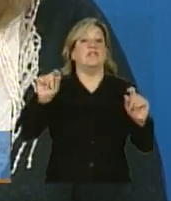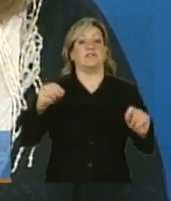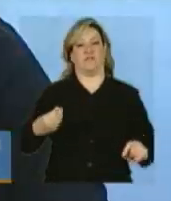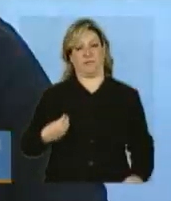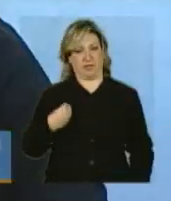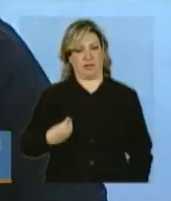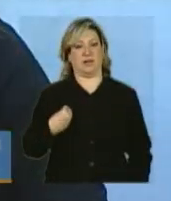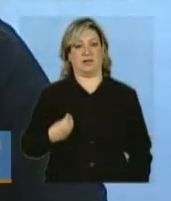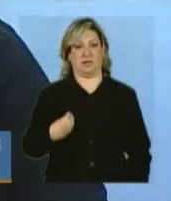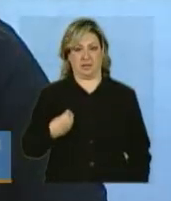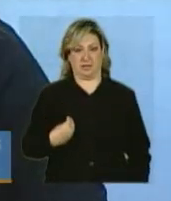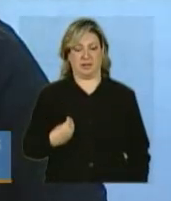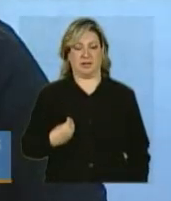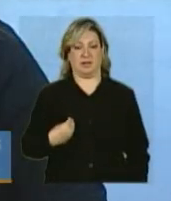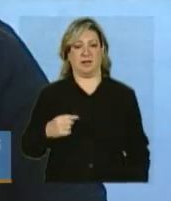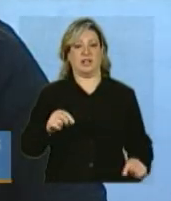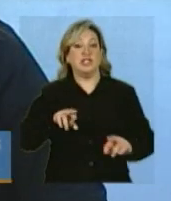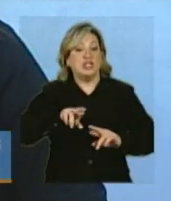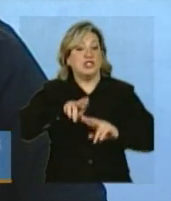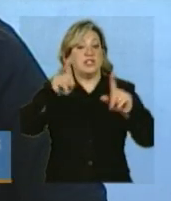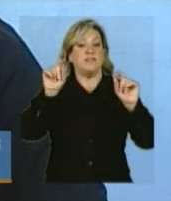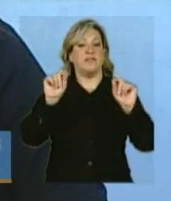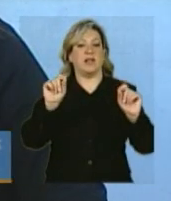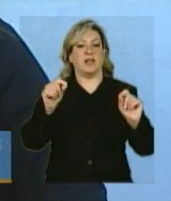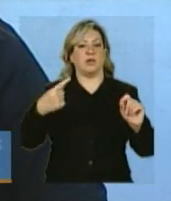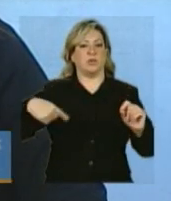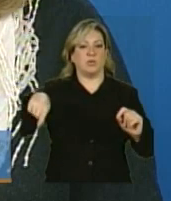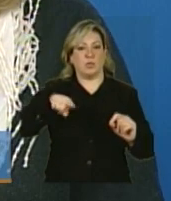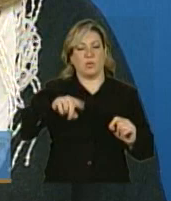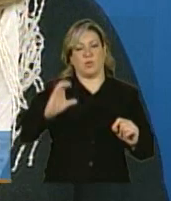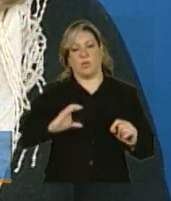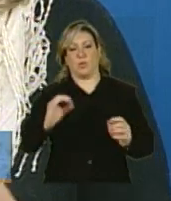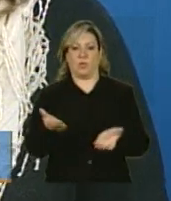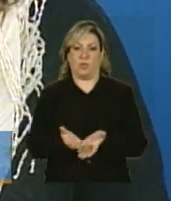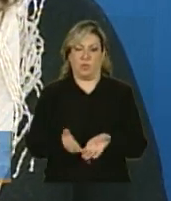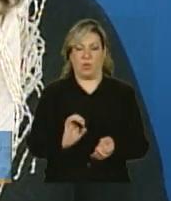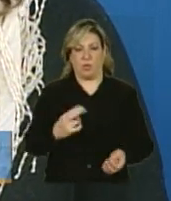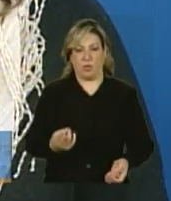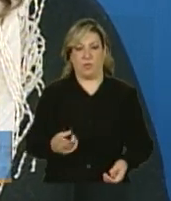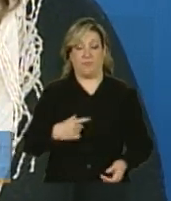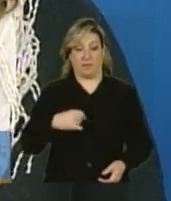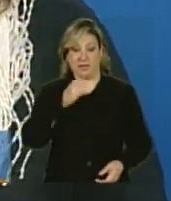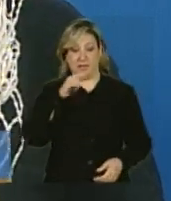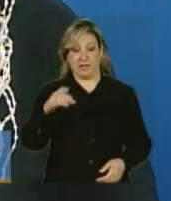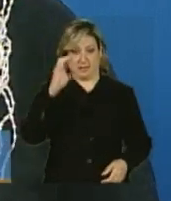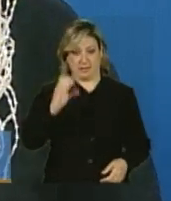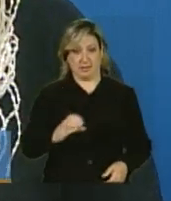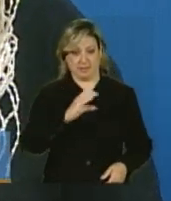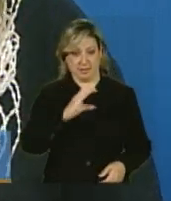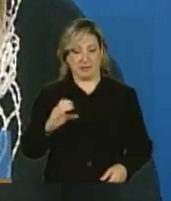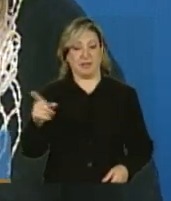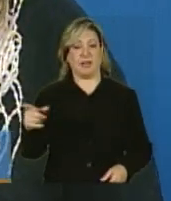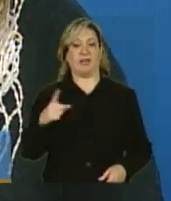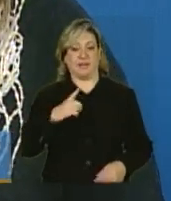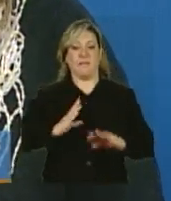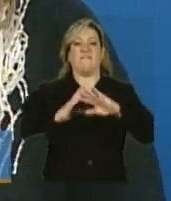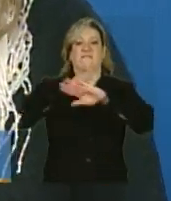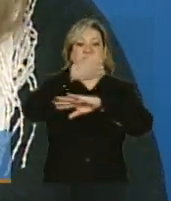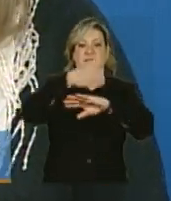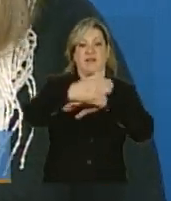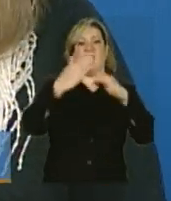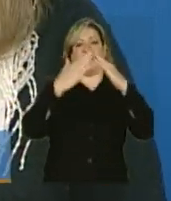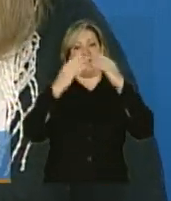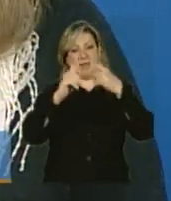tá? Culturalmente diferenciado, que é, por exemplo, o catolicismo, ele pratica uma religião.